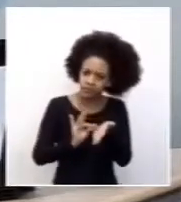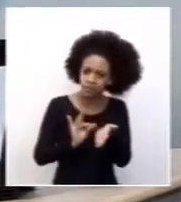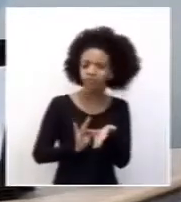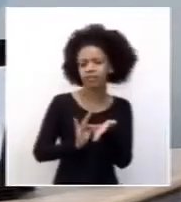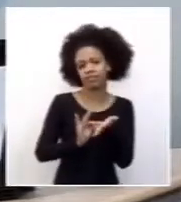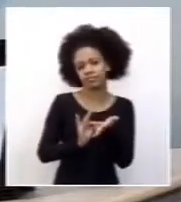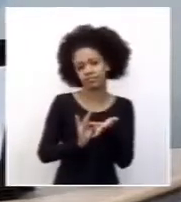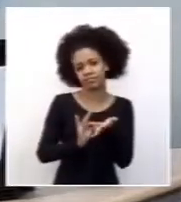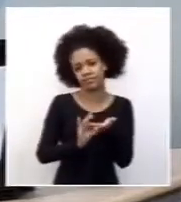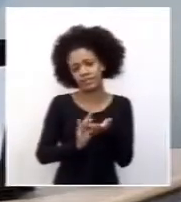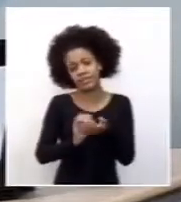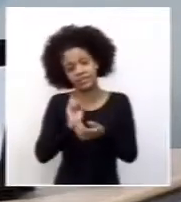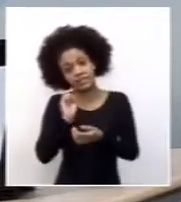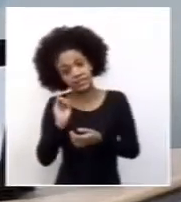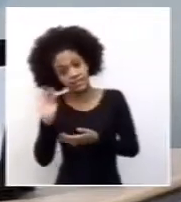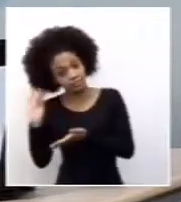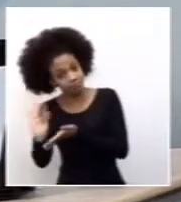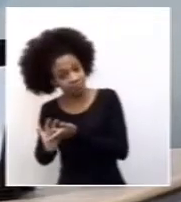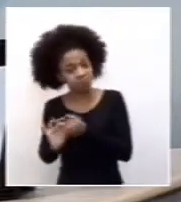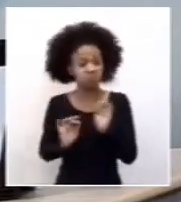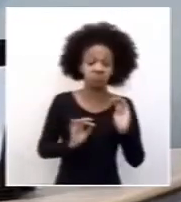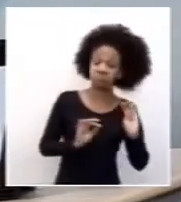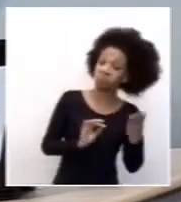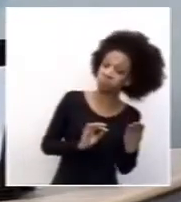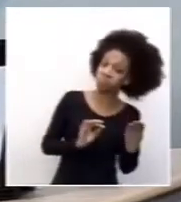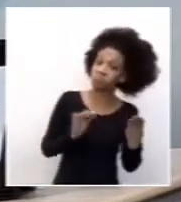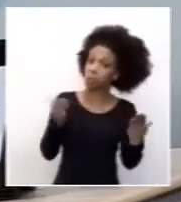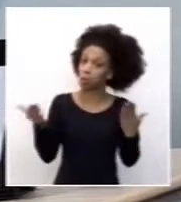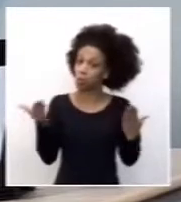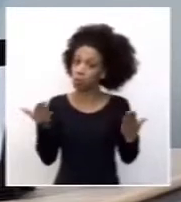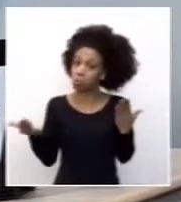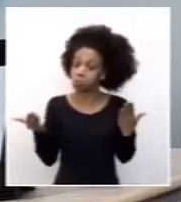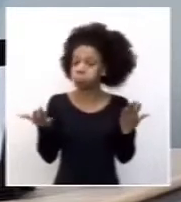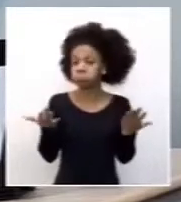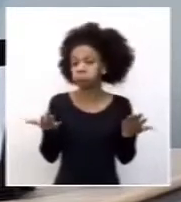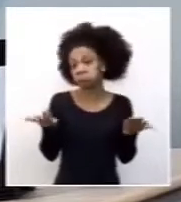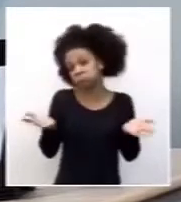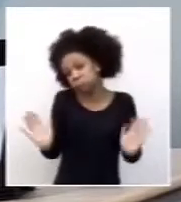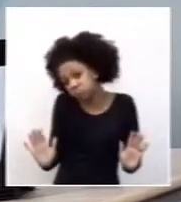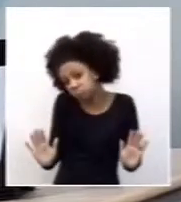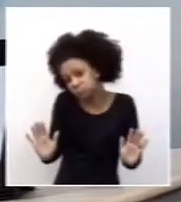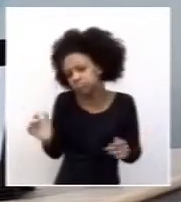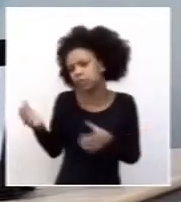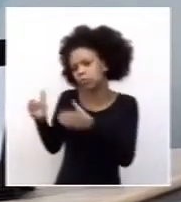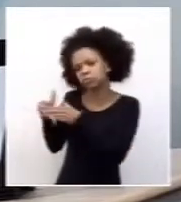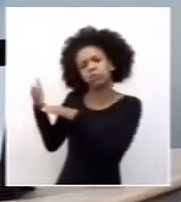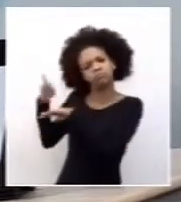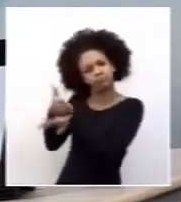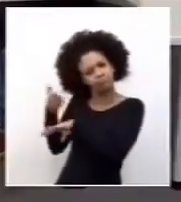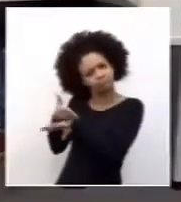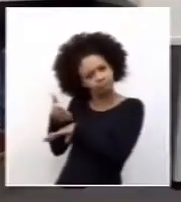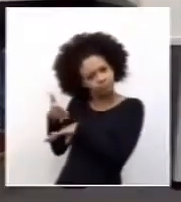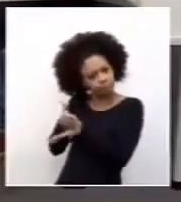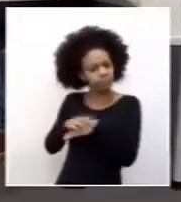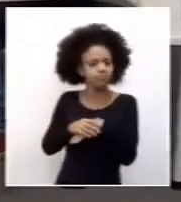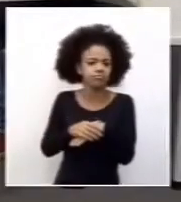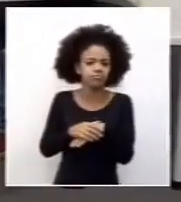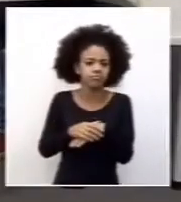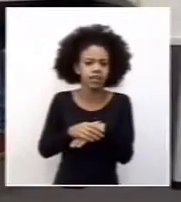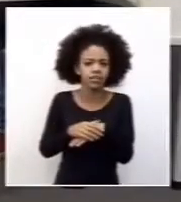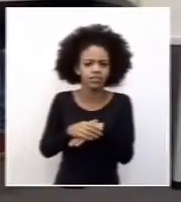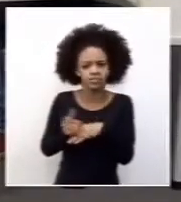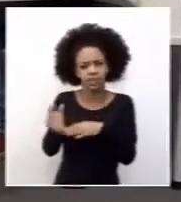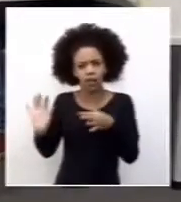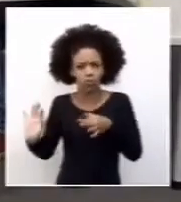é verdadeiro ou falso, o que os professores deixaram, né, no nosso espaço de interação, espaço